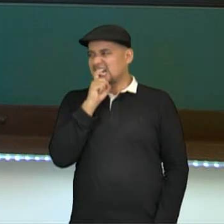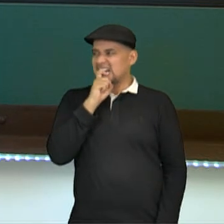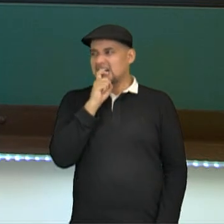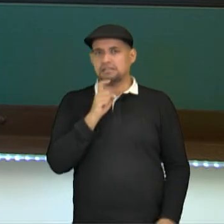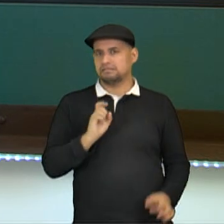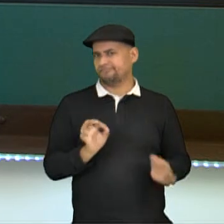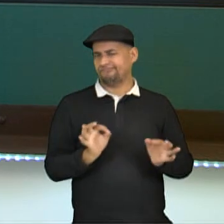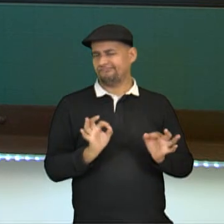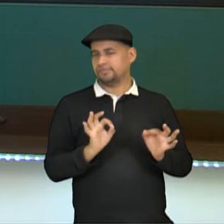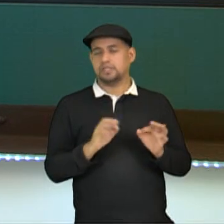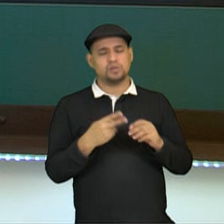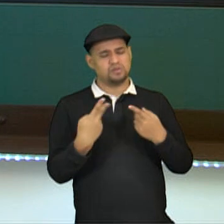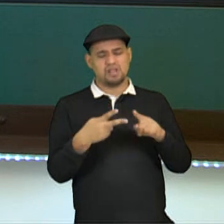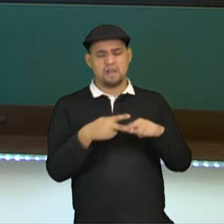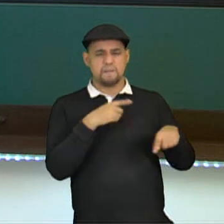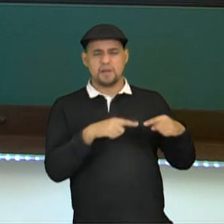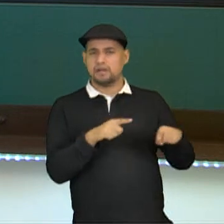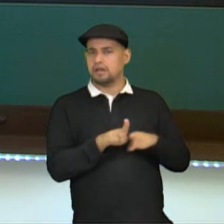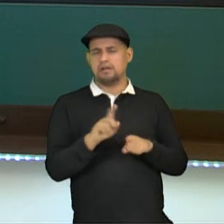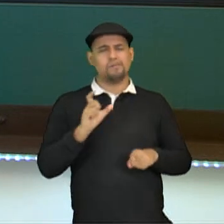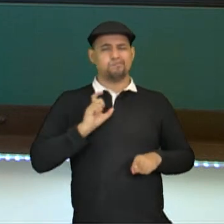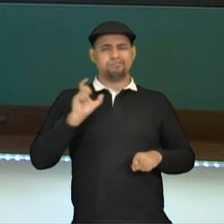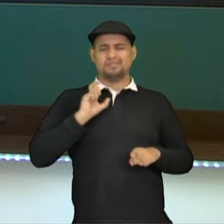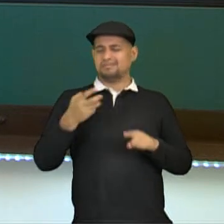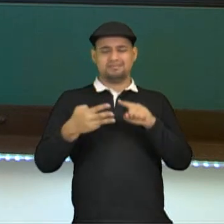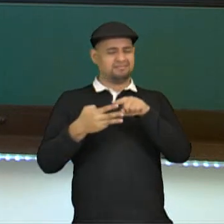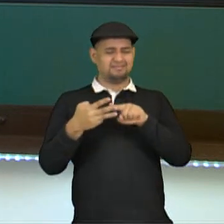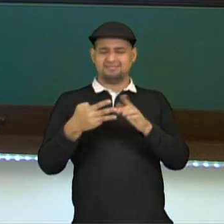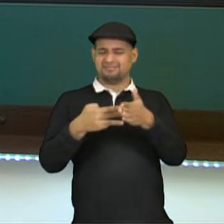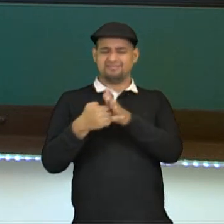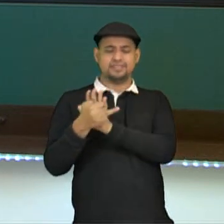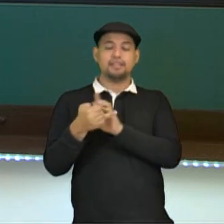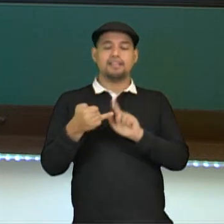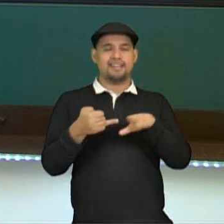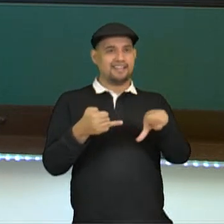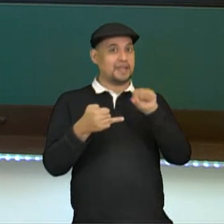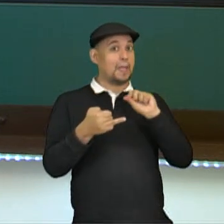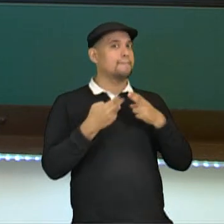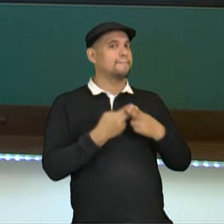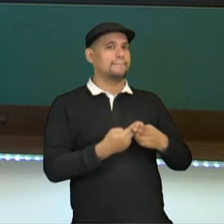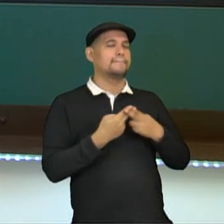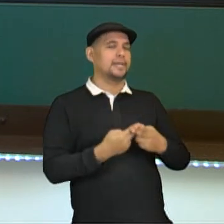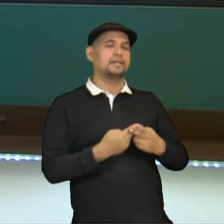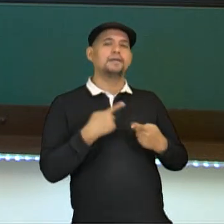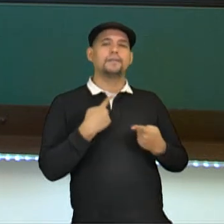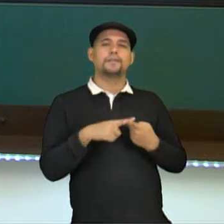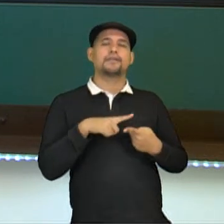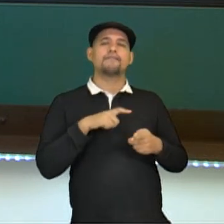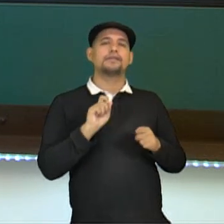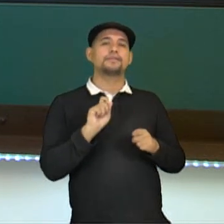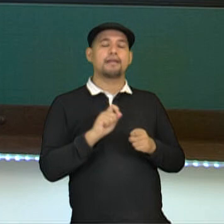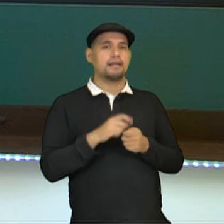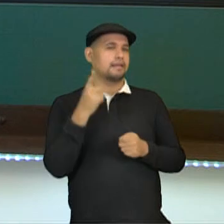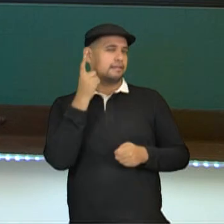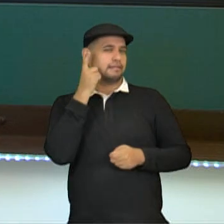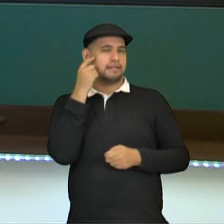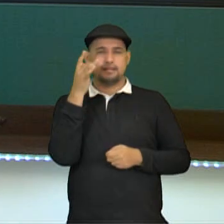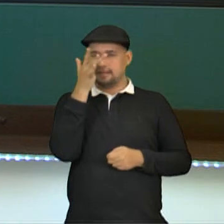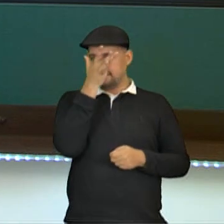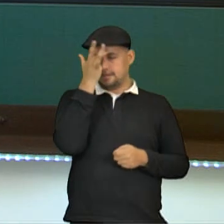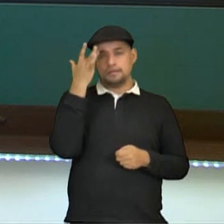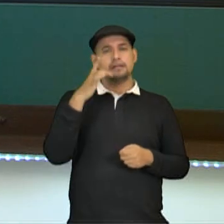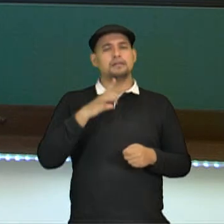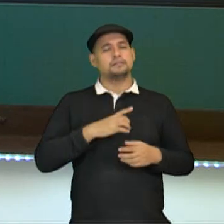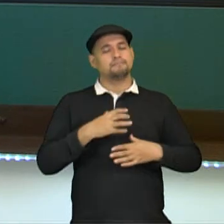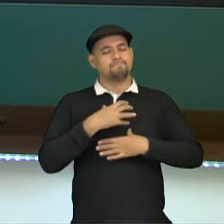escolheu nem a discórdia e nem a riqueza, né? Escolheu a paciência, né? Que acaba gerando a possibilidade da pessoa